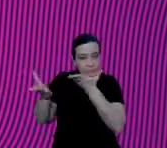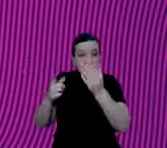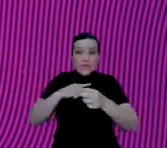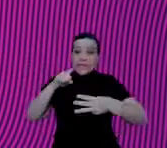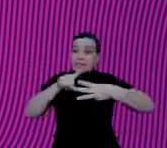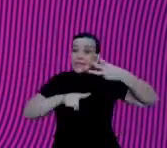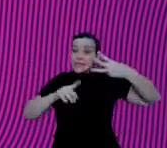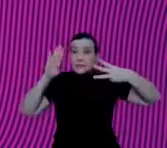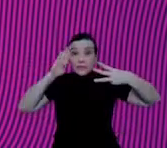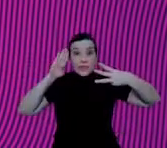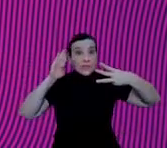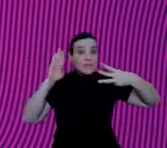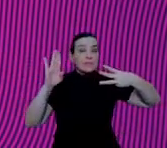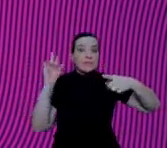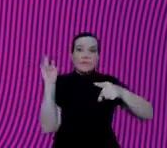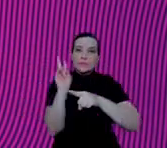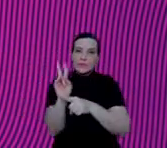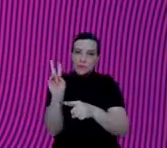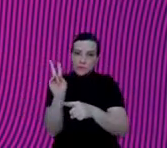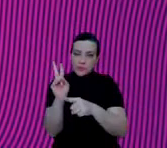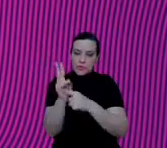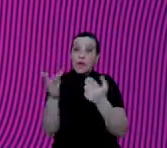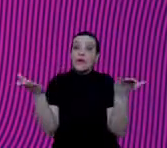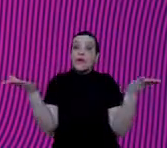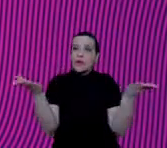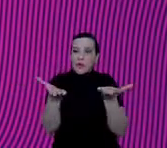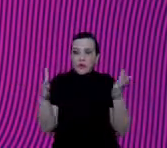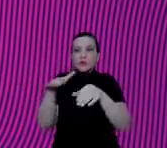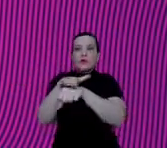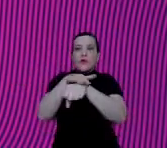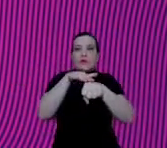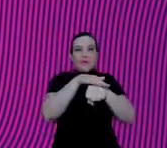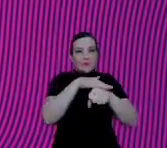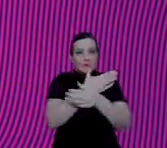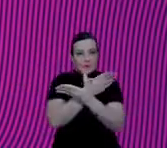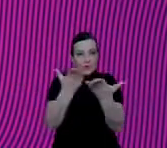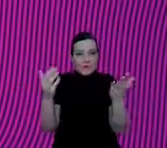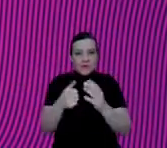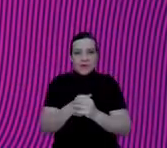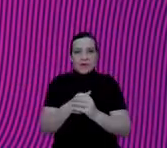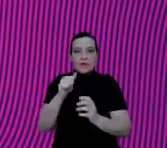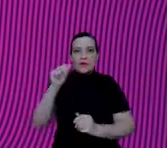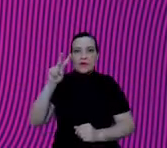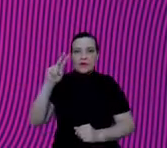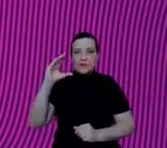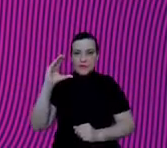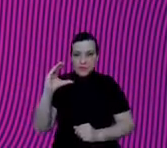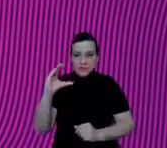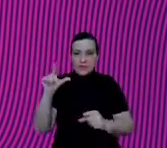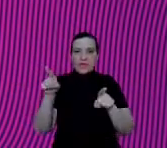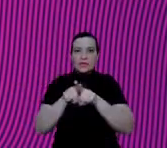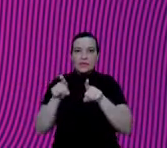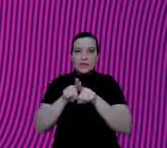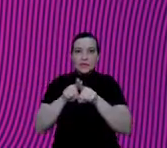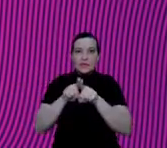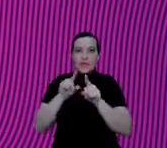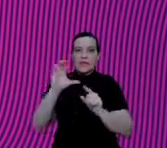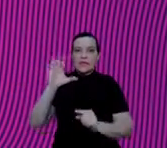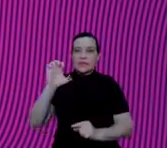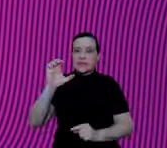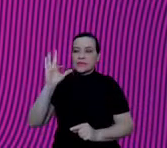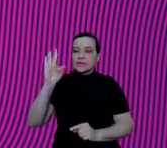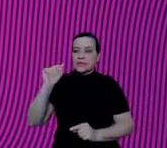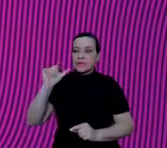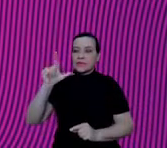cuidado que a gente vai discutir hoje com vocês: o AVC, a cefaleia e a doença de Parkinson. E